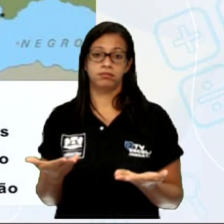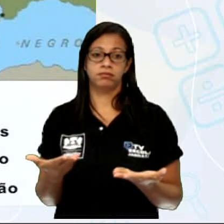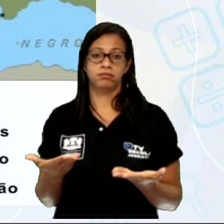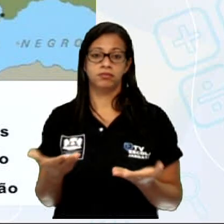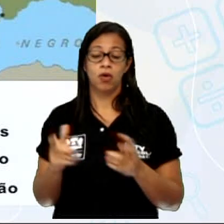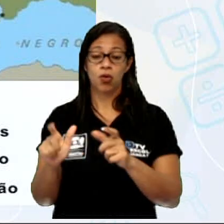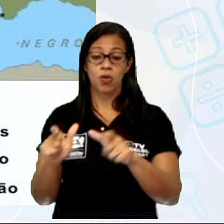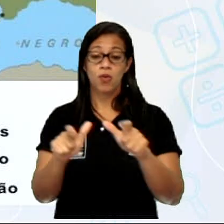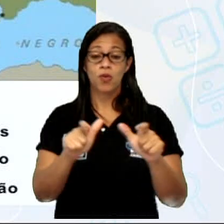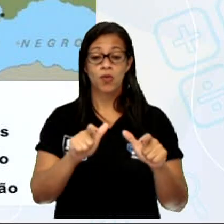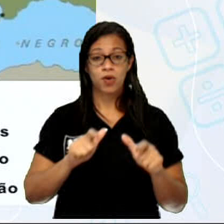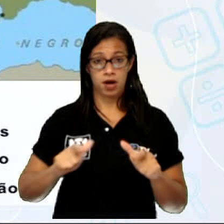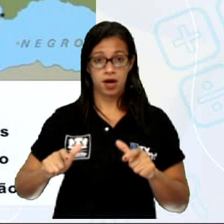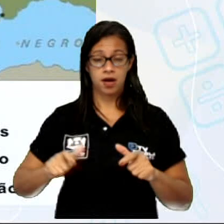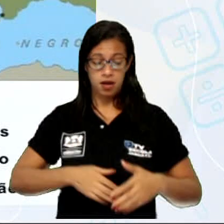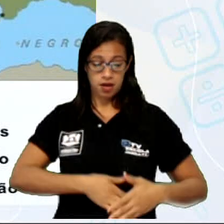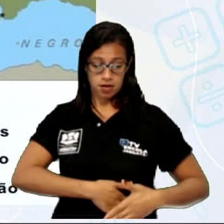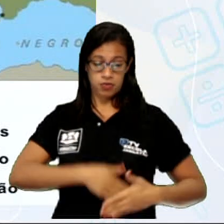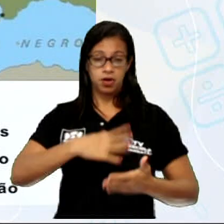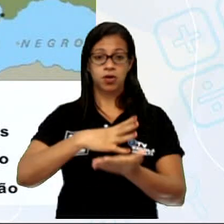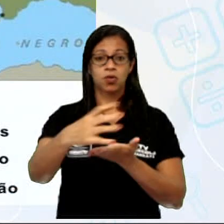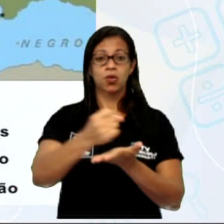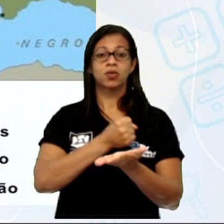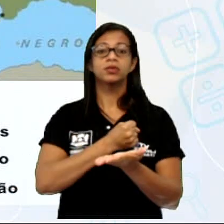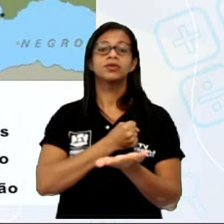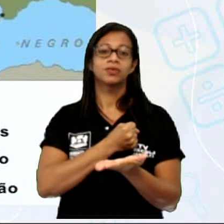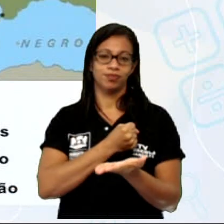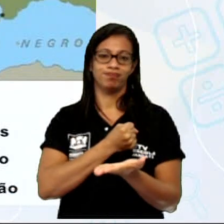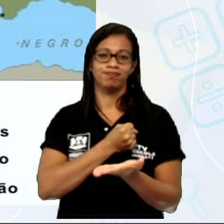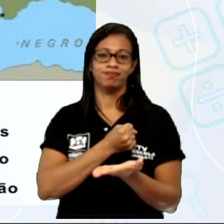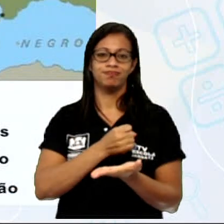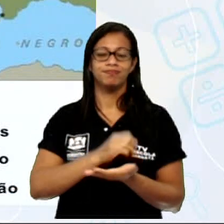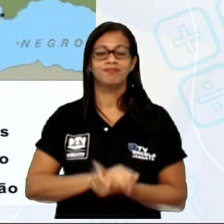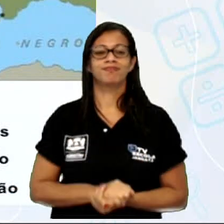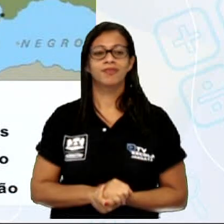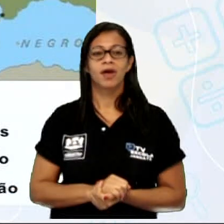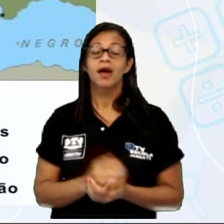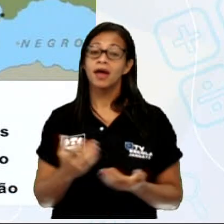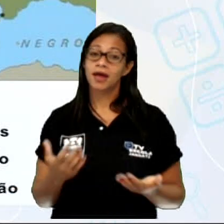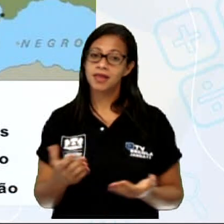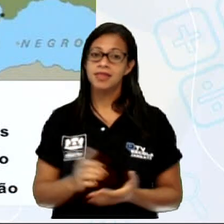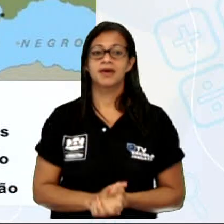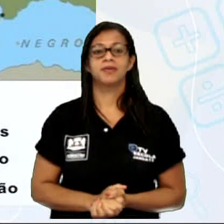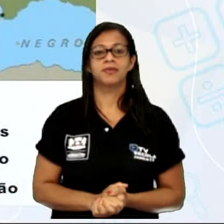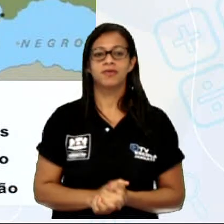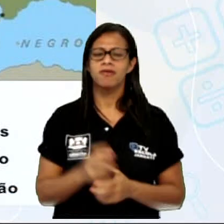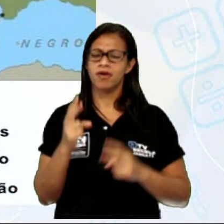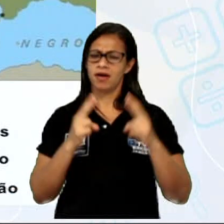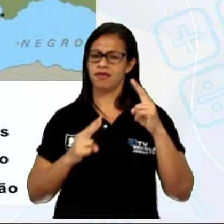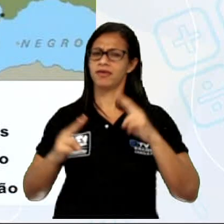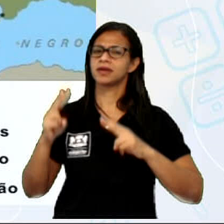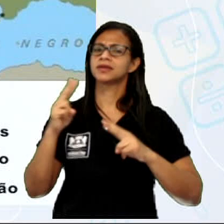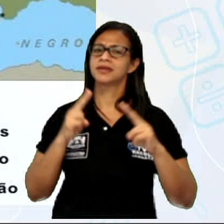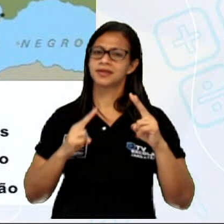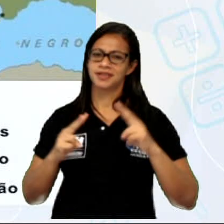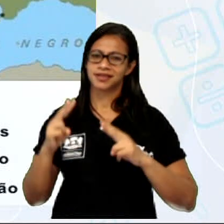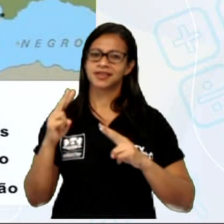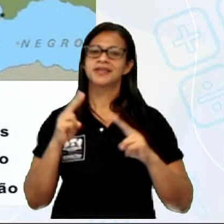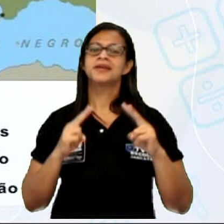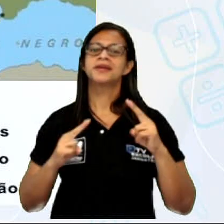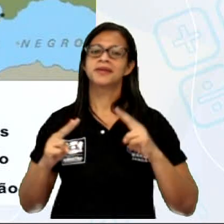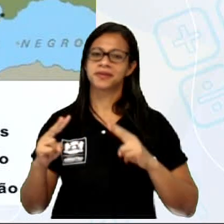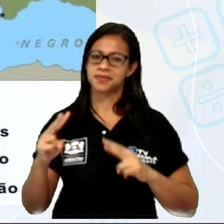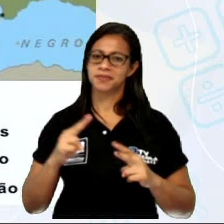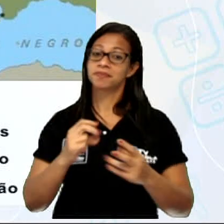por Bonaparte, né? Vocês já vão aí se inteirando e completando a aula e me ajudando também, tá